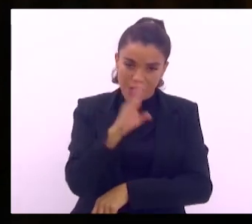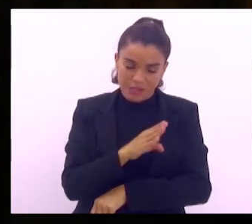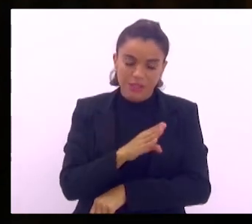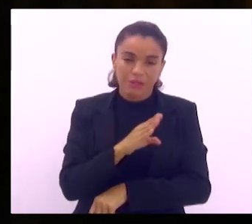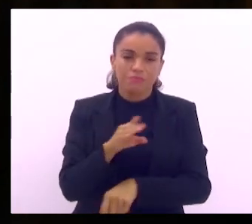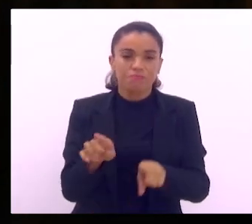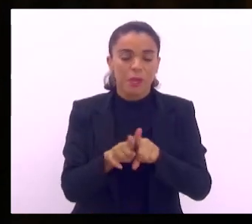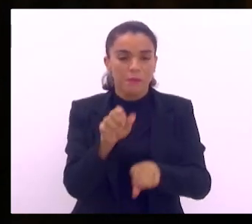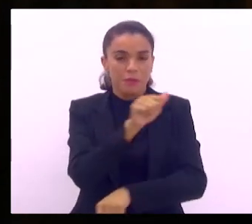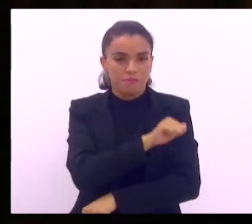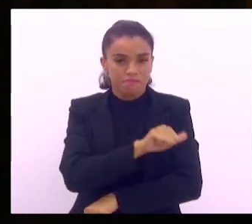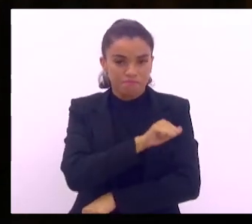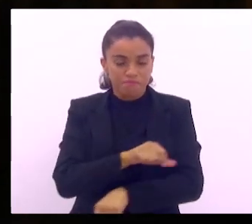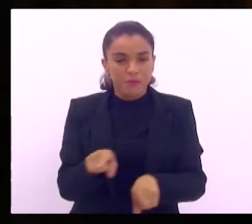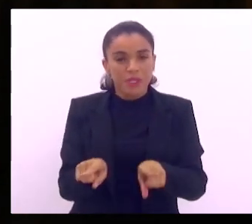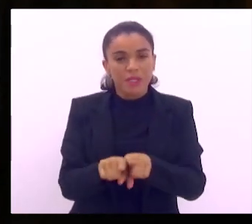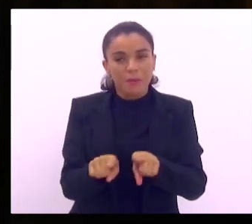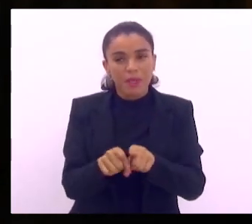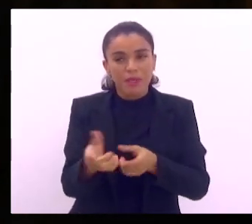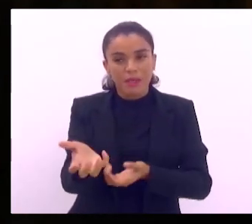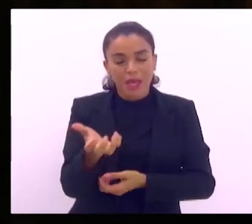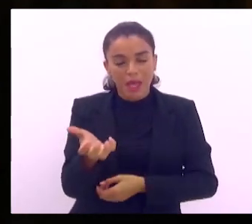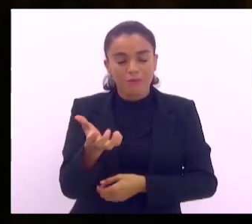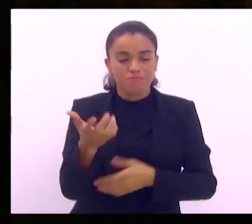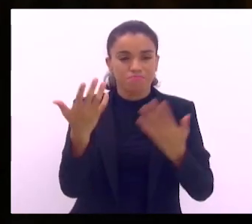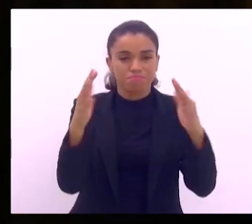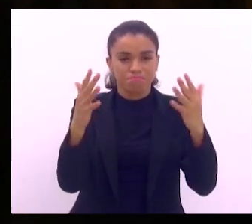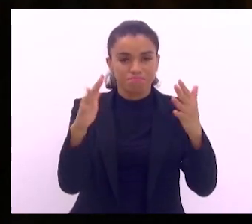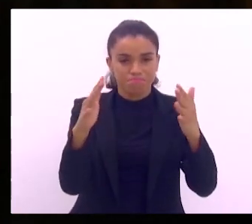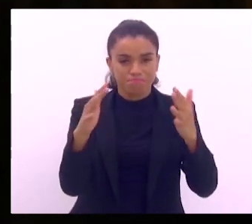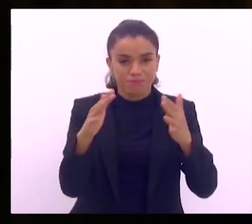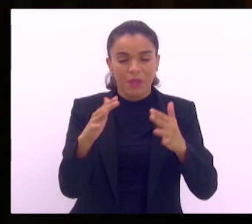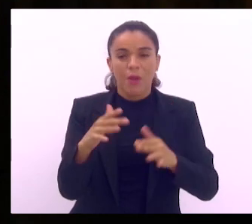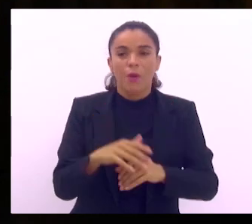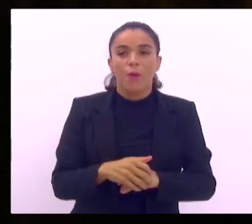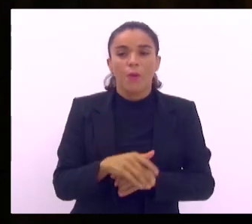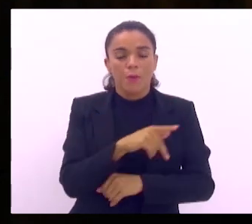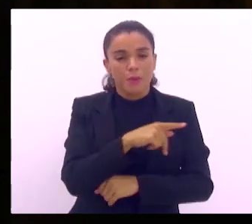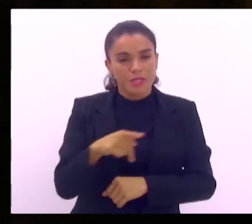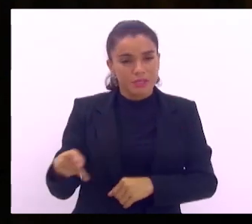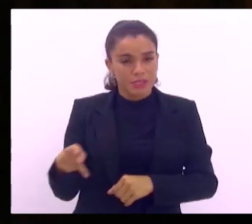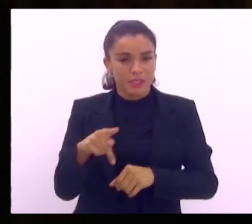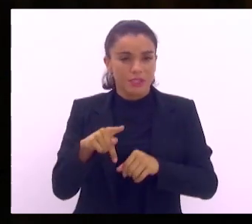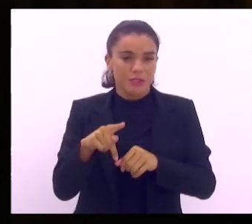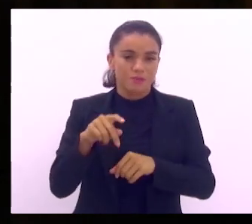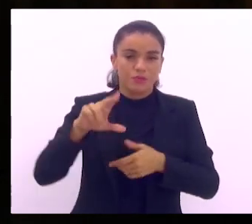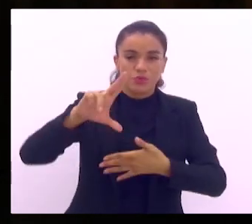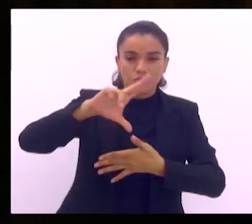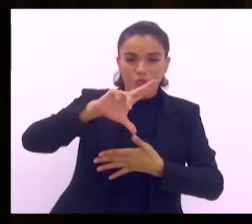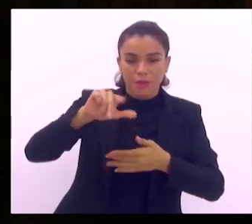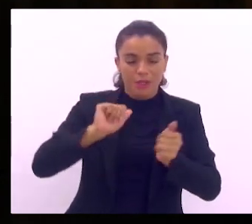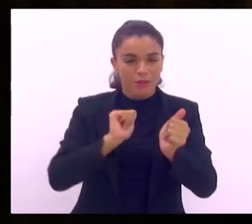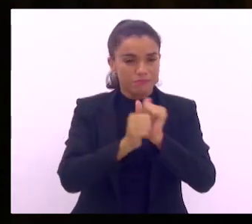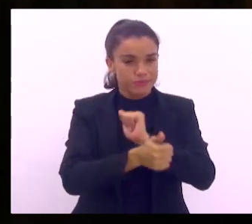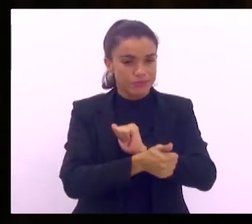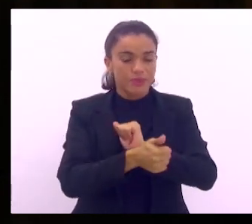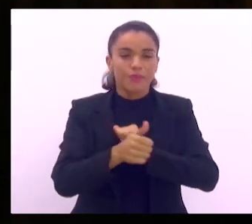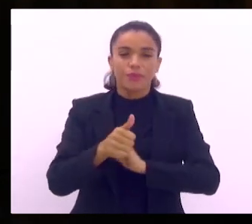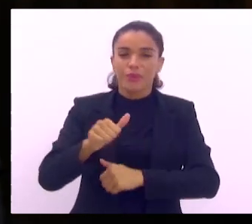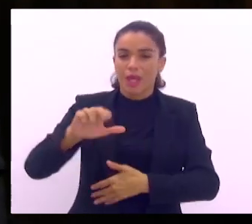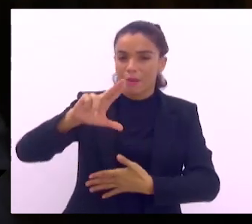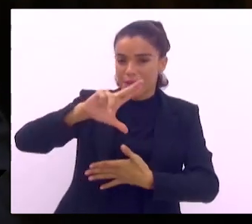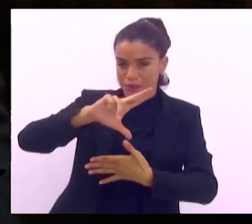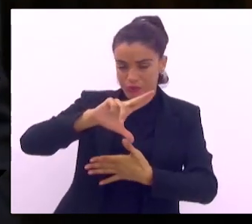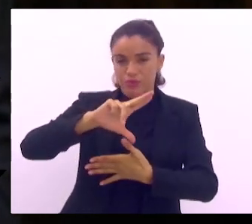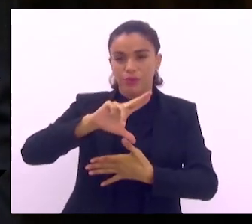sua presença. Quero saudar e registrar também nosso presidente da Confederação Sul-Americana de Atletismo, representante da World Athletics na América do Sul,